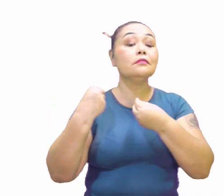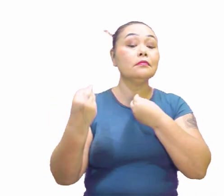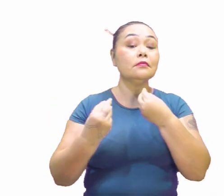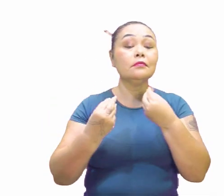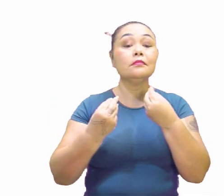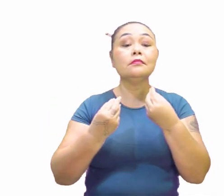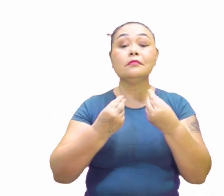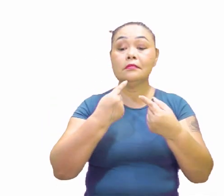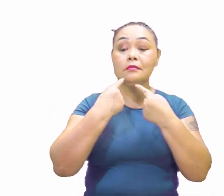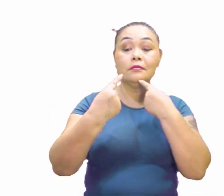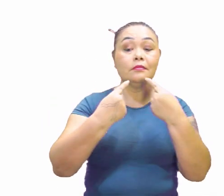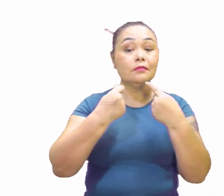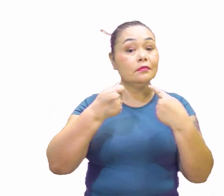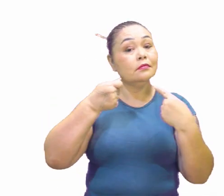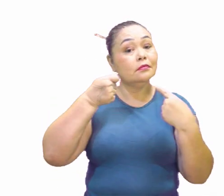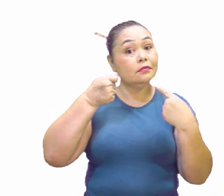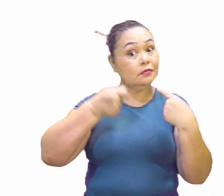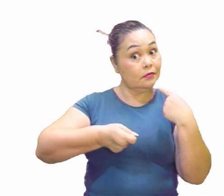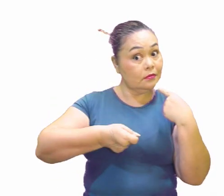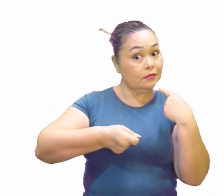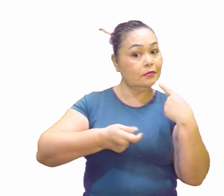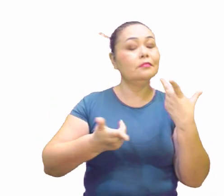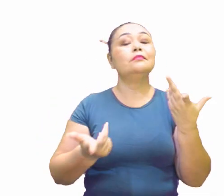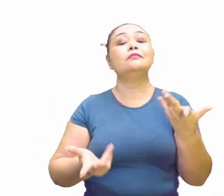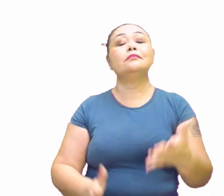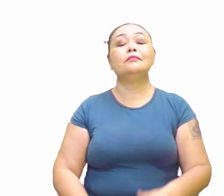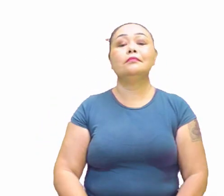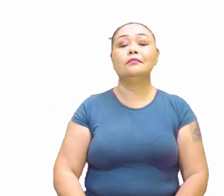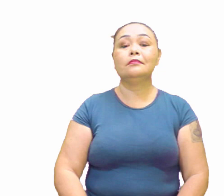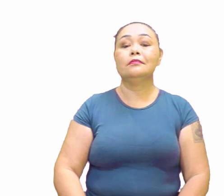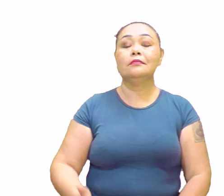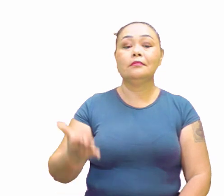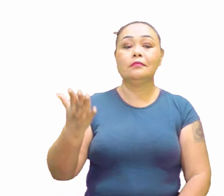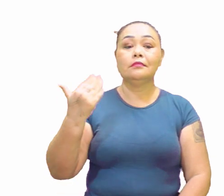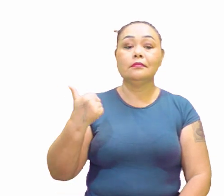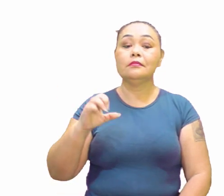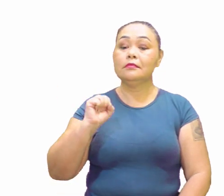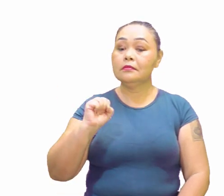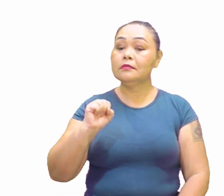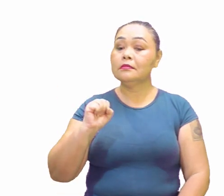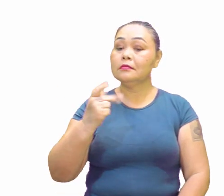nesse argumento de autoridade? Vamos lá, eu